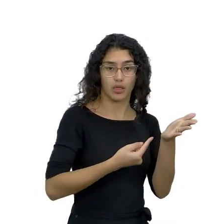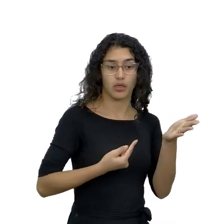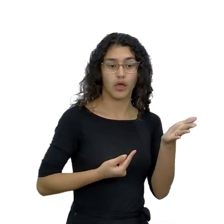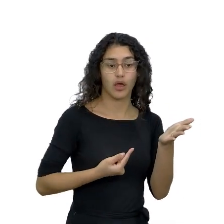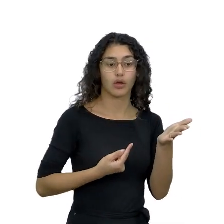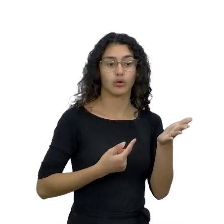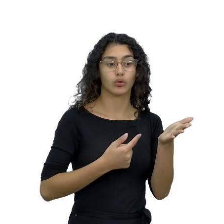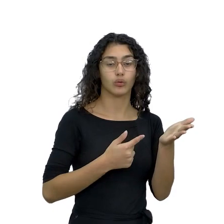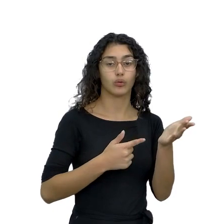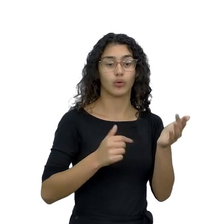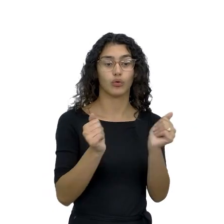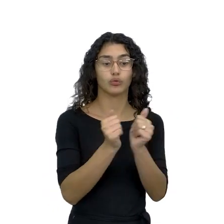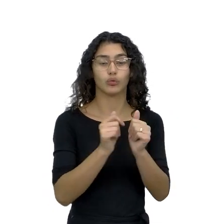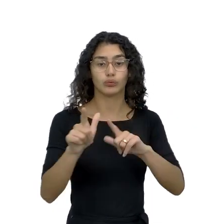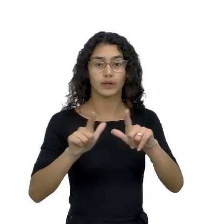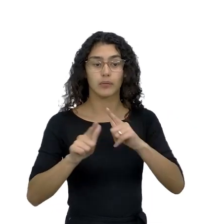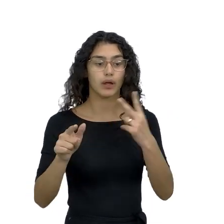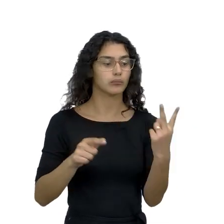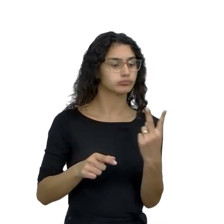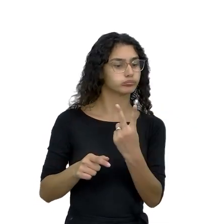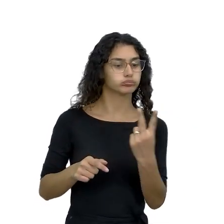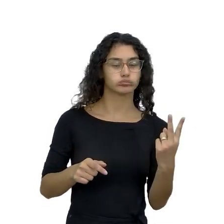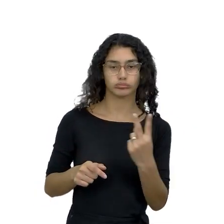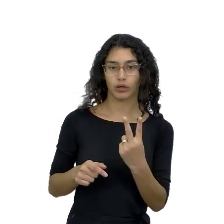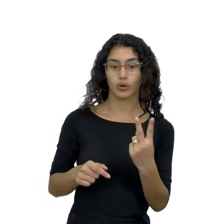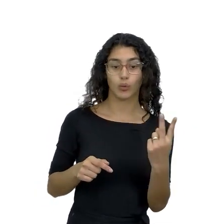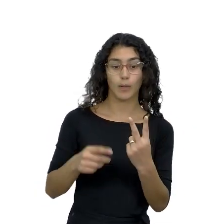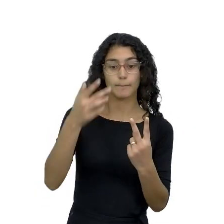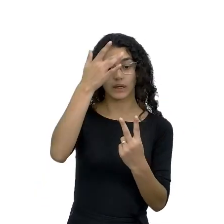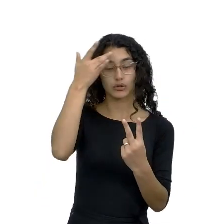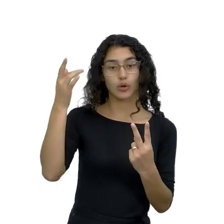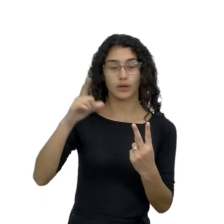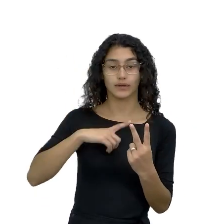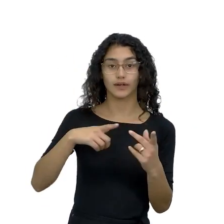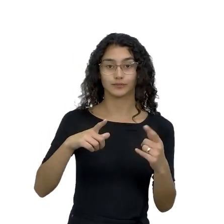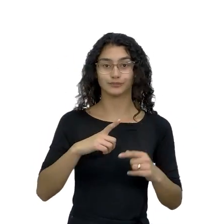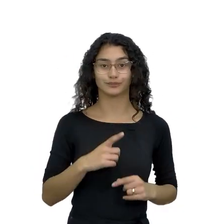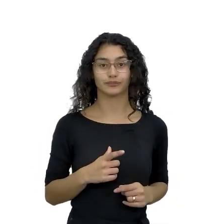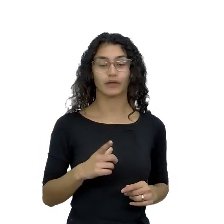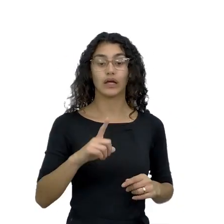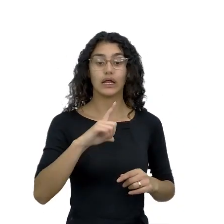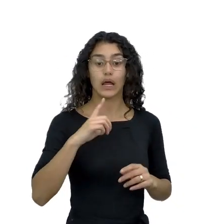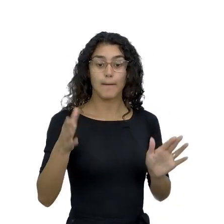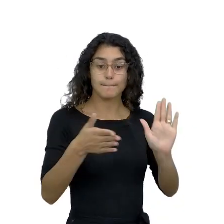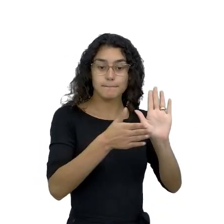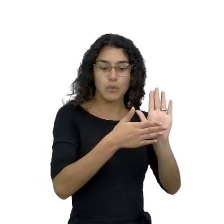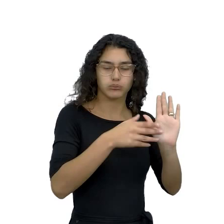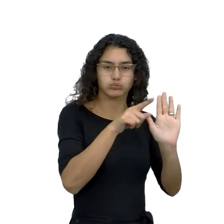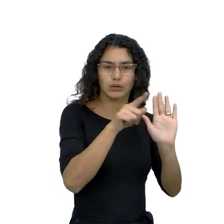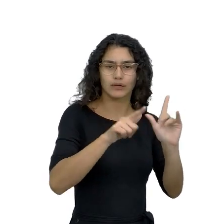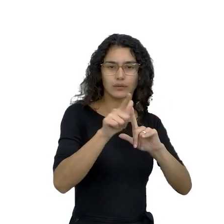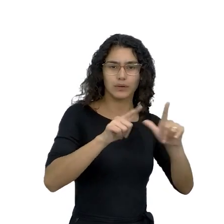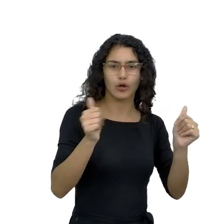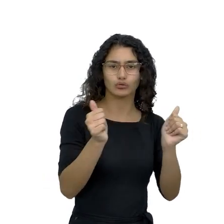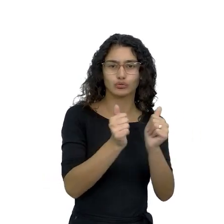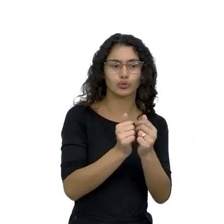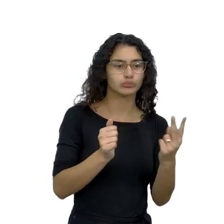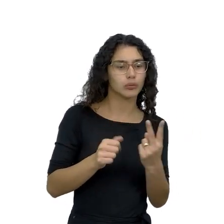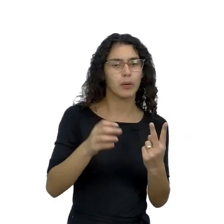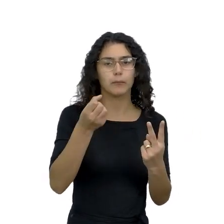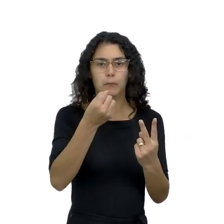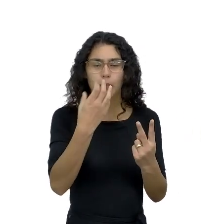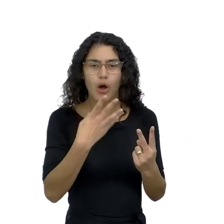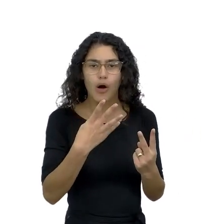que trabalha em duplas. Então, essa atividade está propondo para trabalhar em duplas?